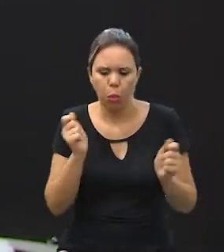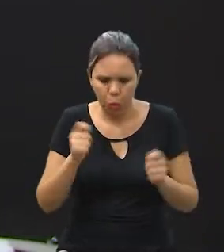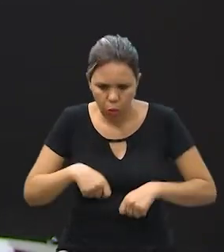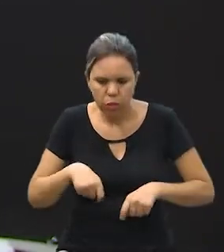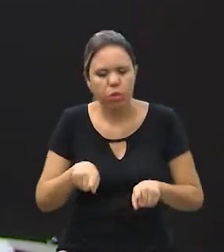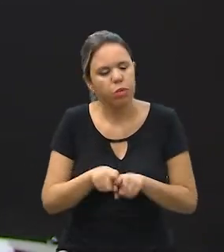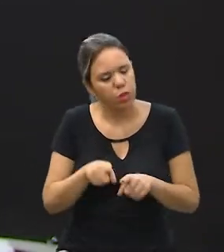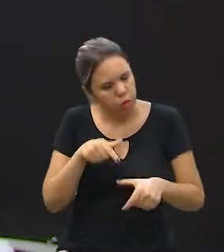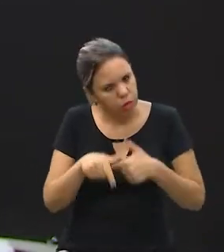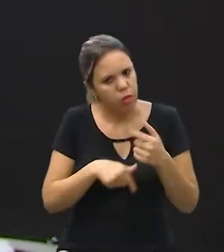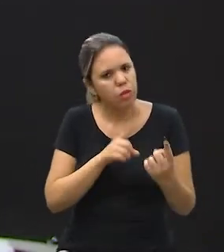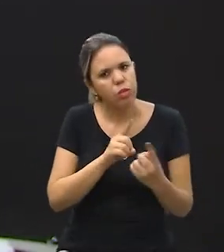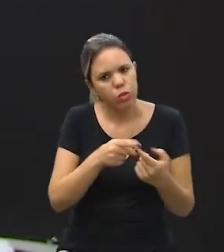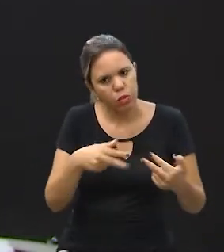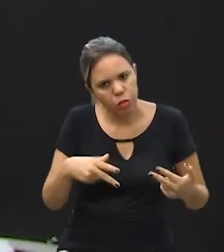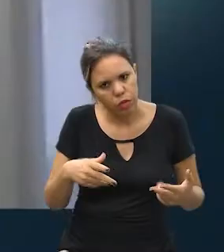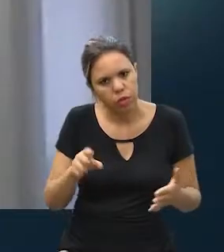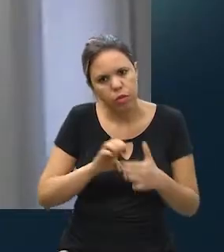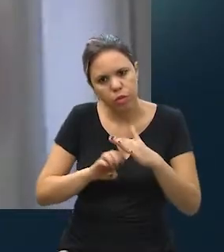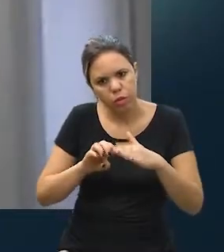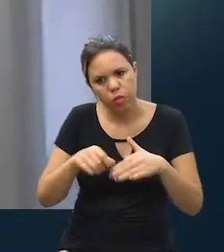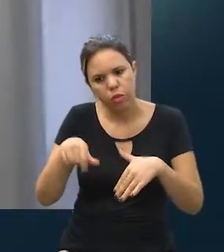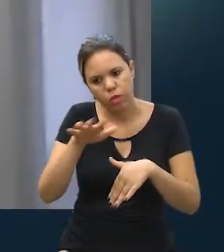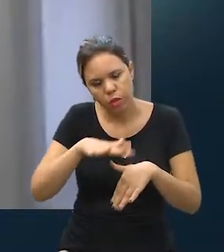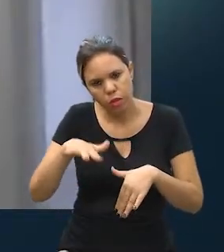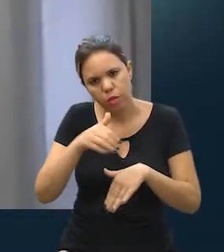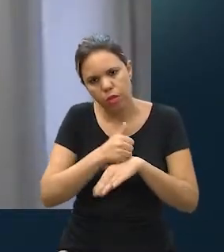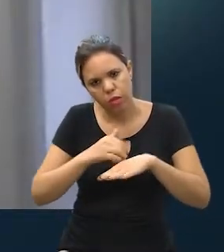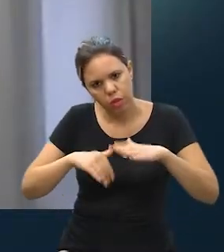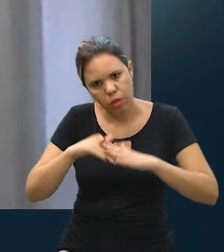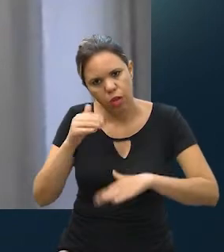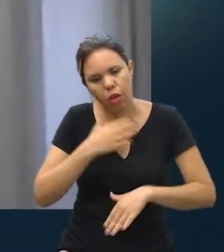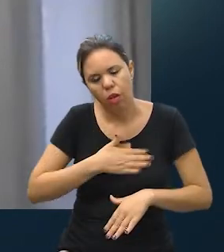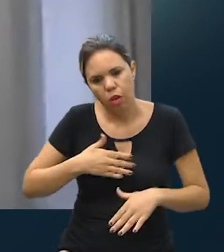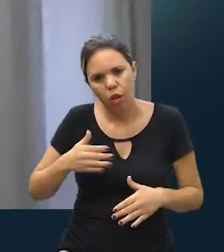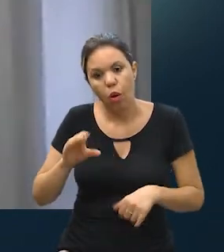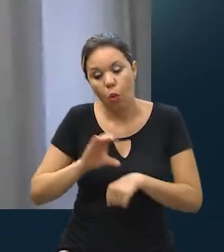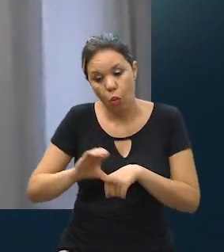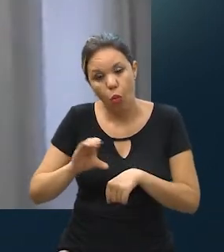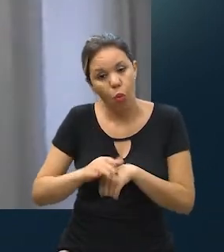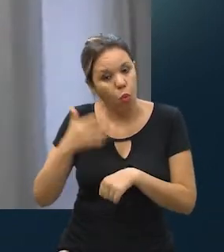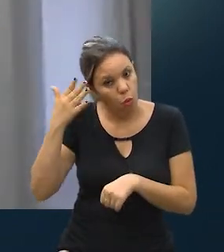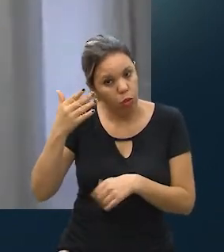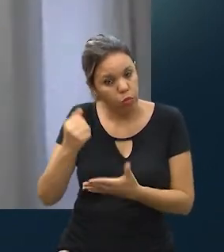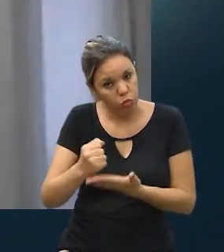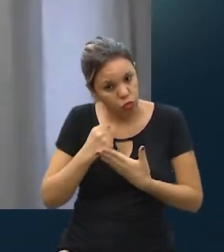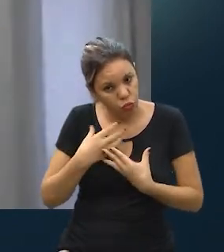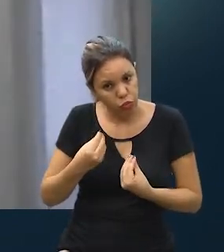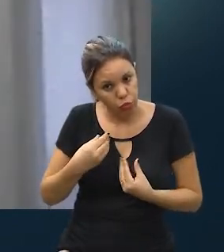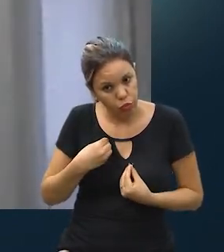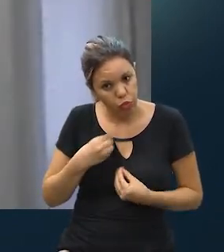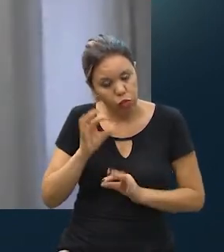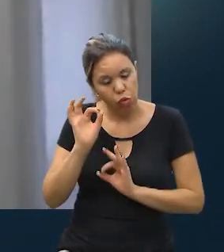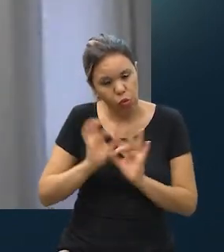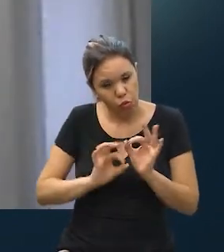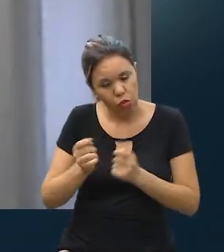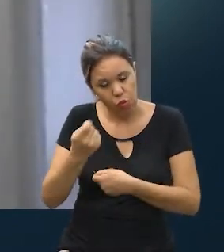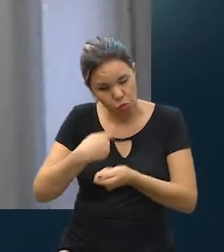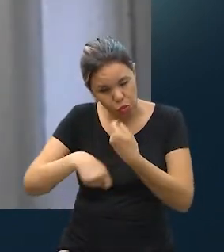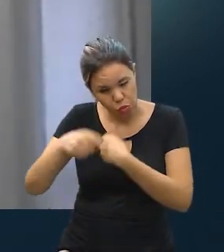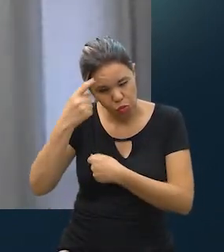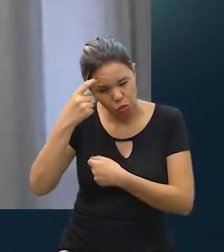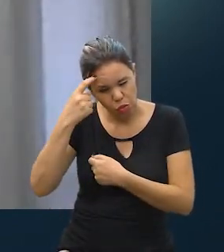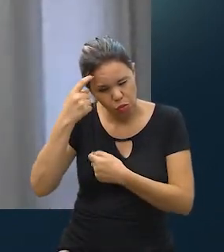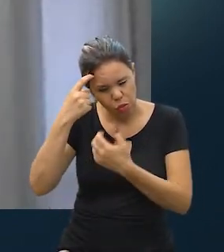até prestar serviços para empresas dessas áreas que eu gosto. Então, o coaching me ajudou muito a organizar as